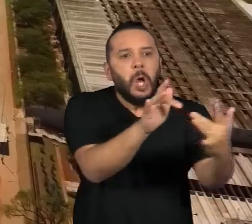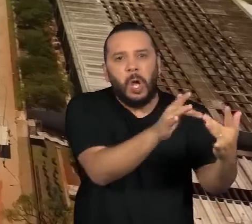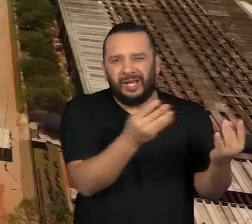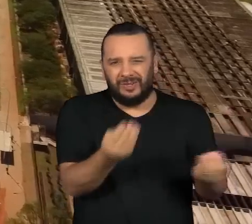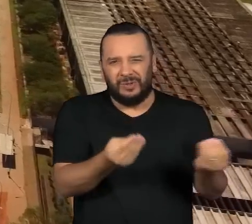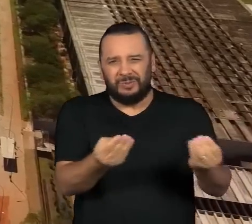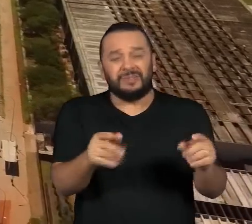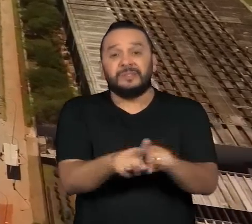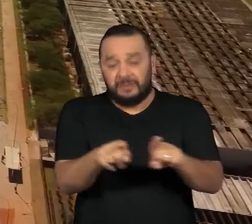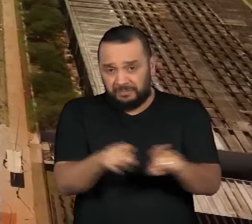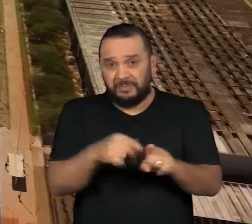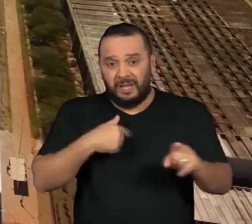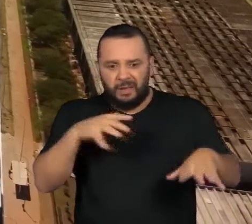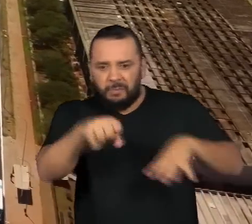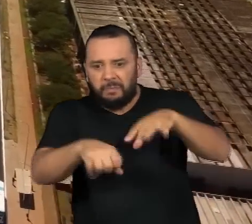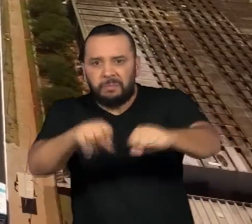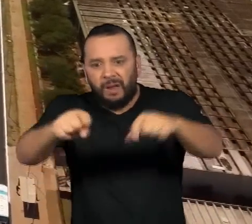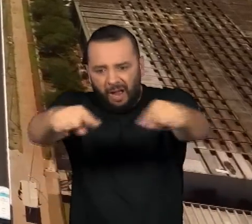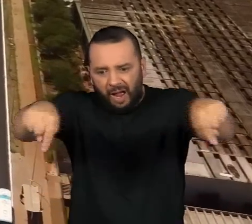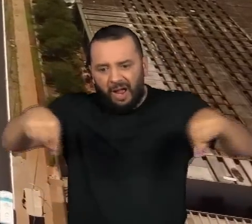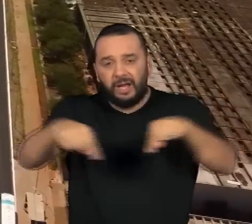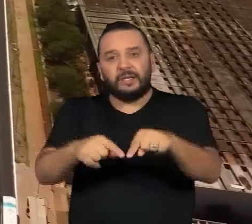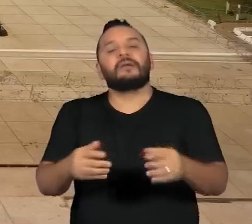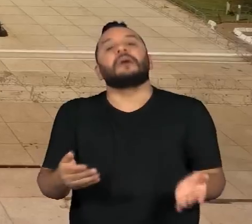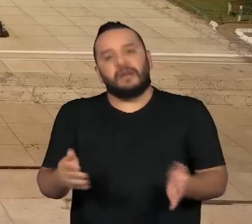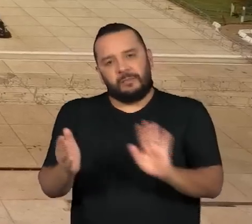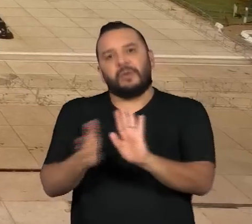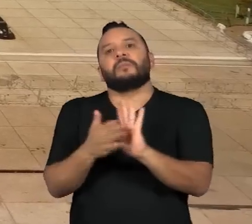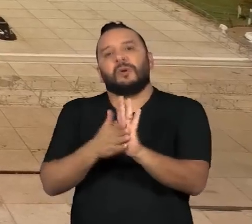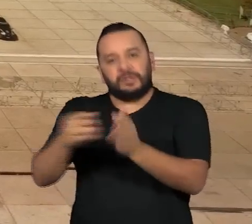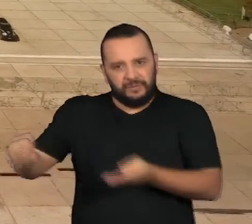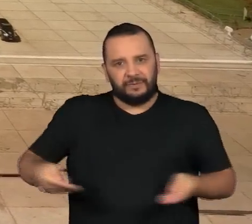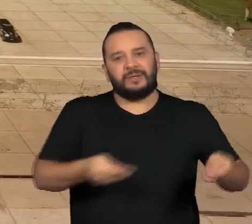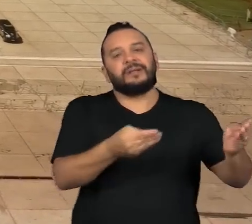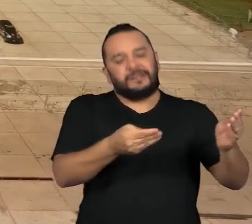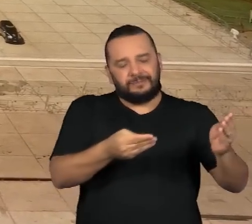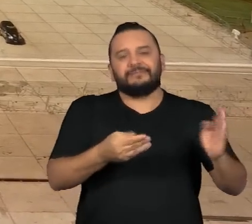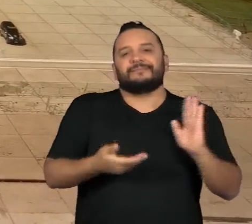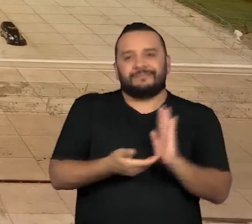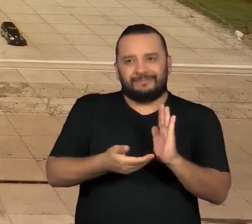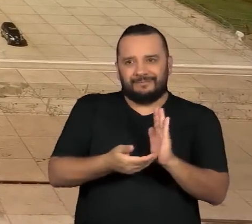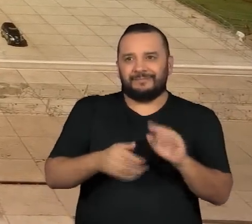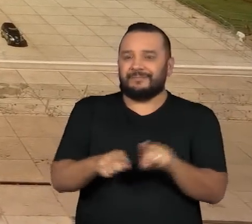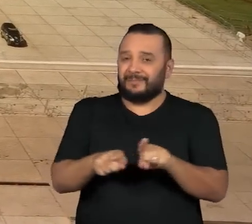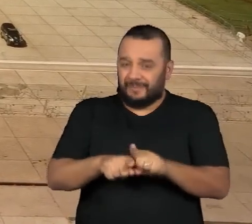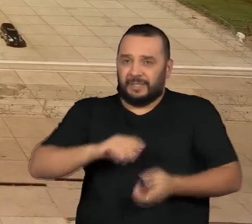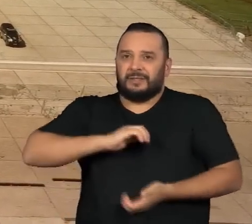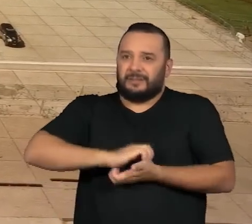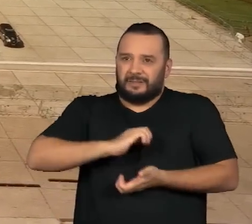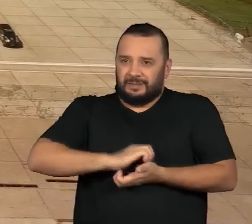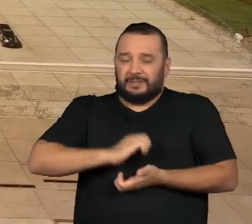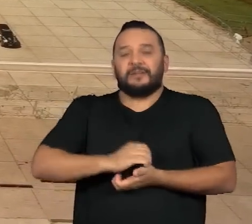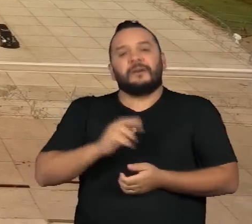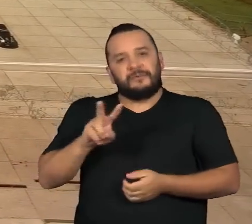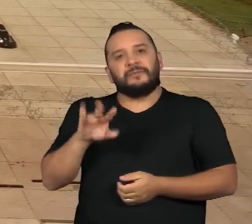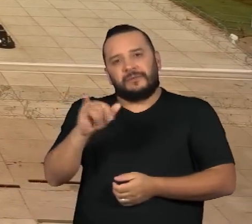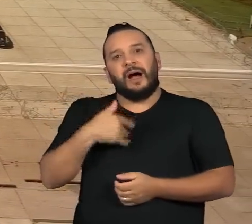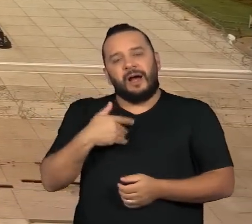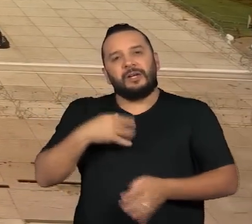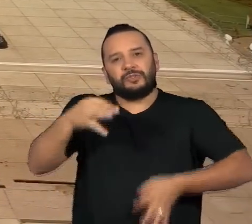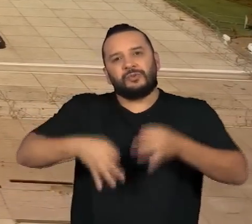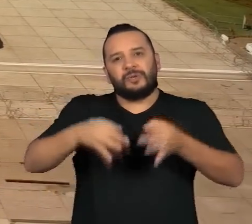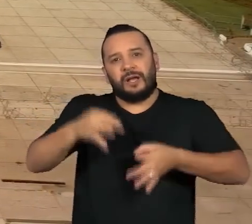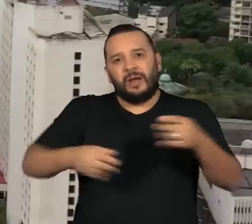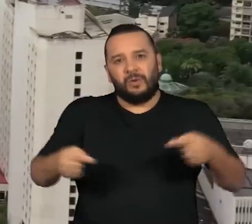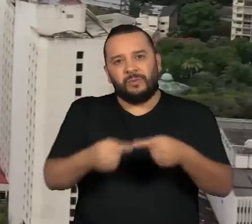marco temporal segue para votação no Senado e o Supremo Tribunal Federal vai julgar se ele fere a